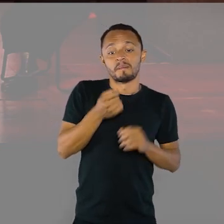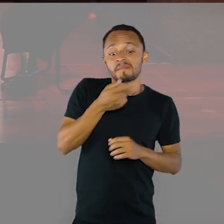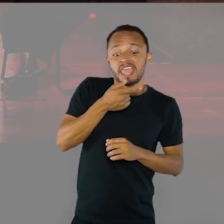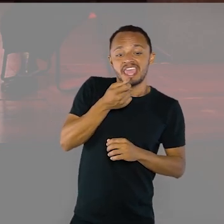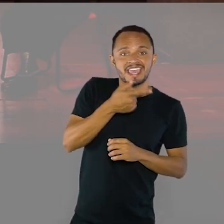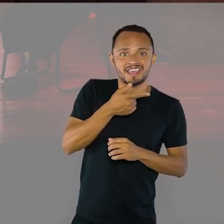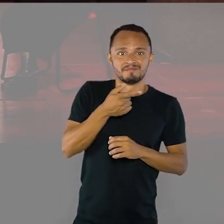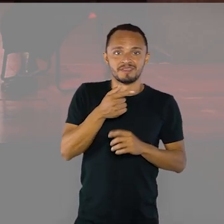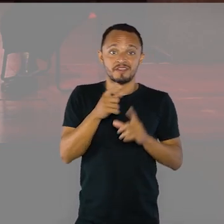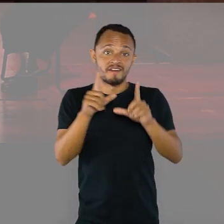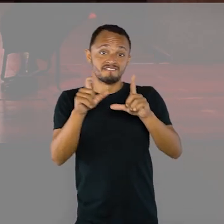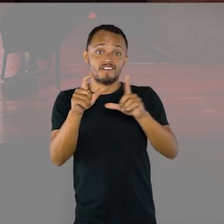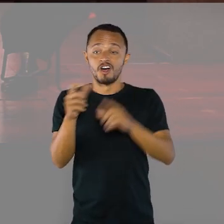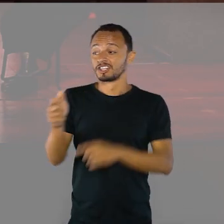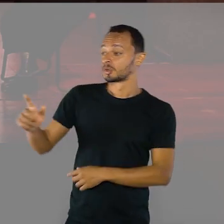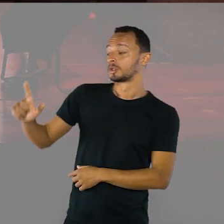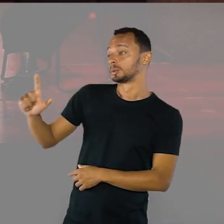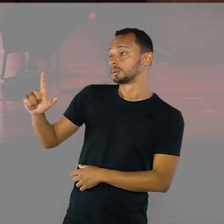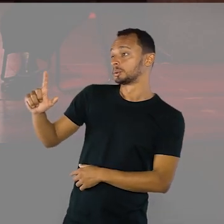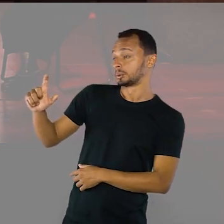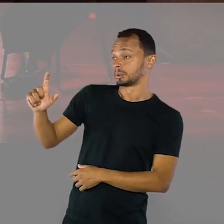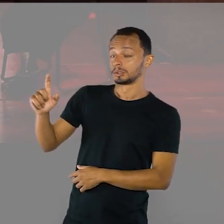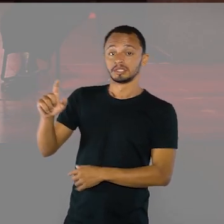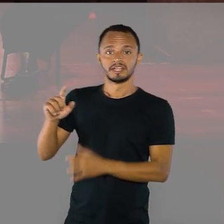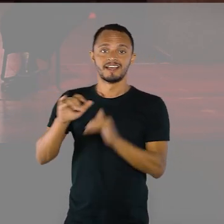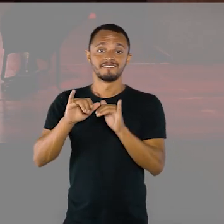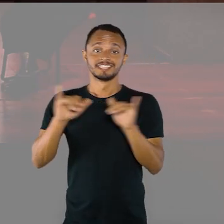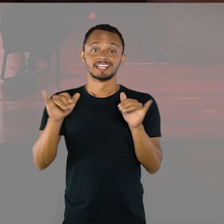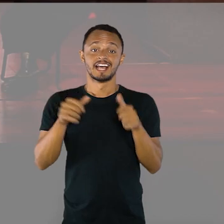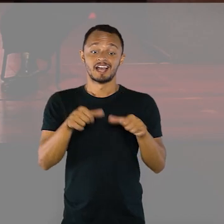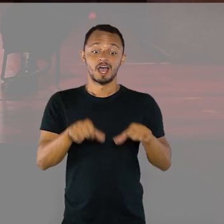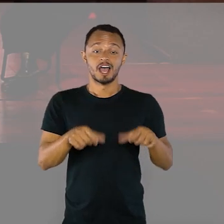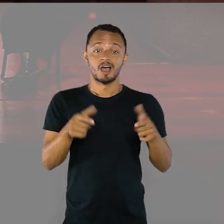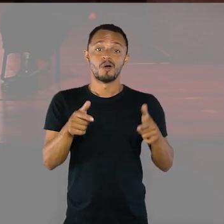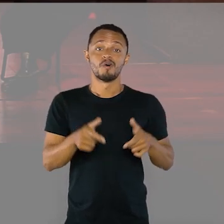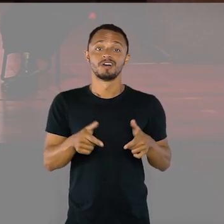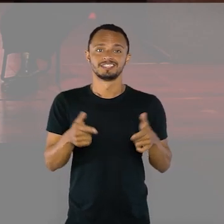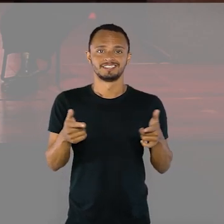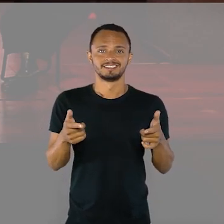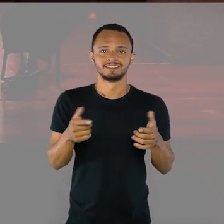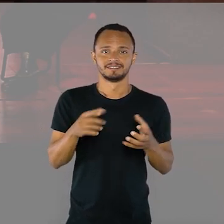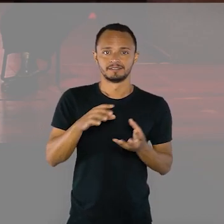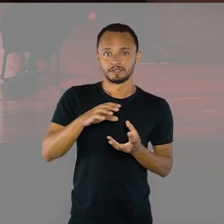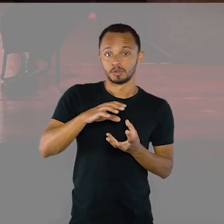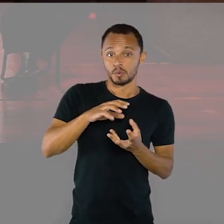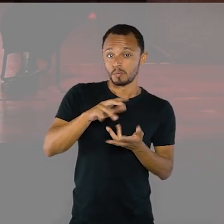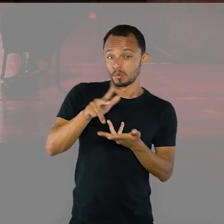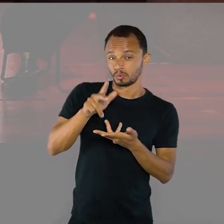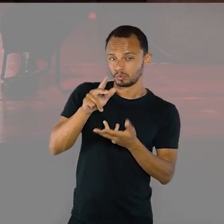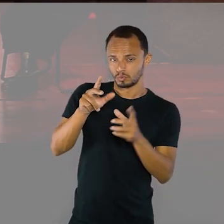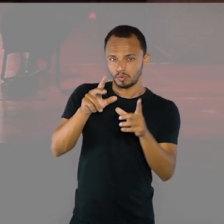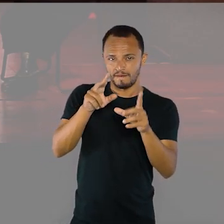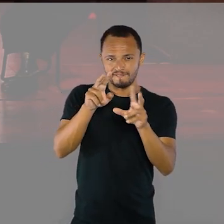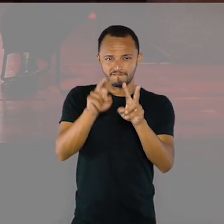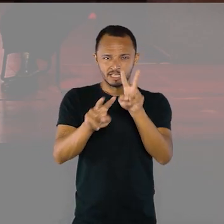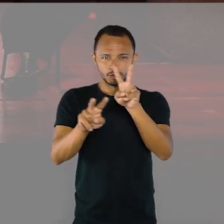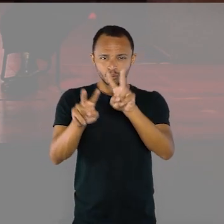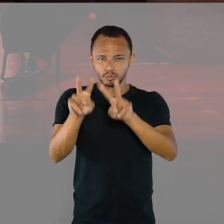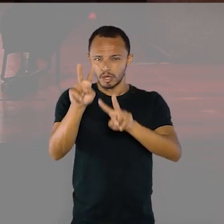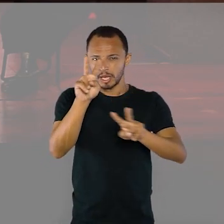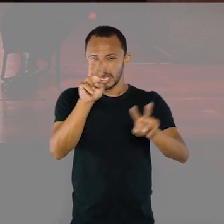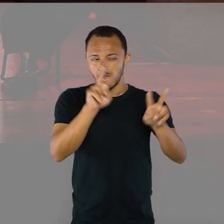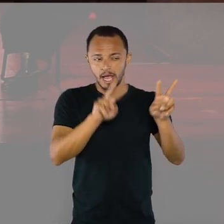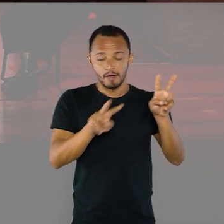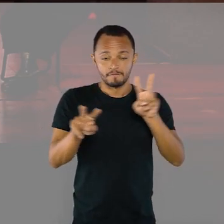faz foto para mostrar onde está e avisar os outros onde estamos, enfim. O mundo cada vez mais imagético precisa